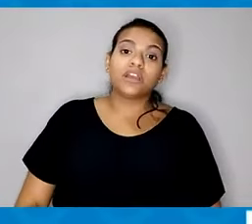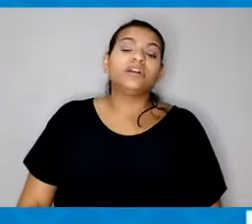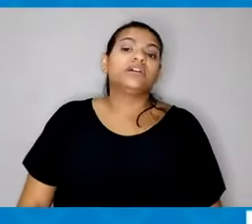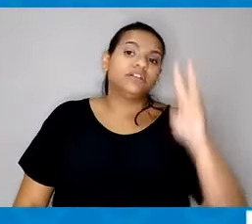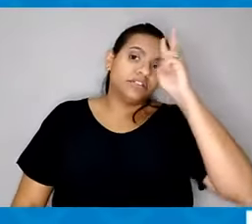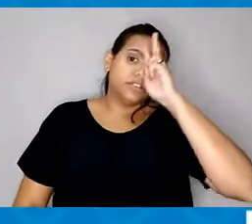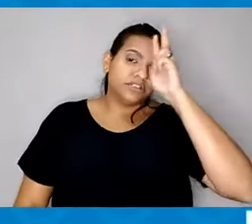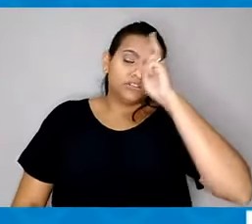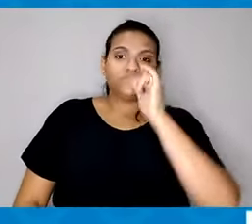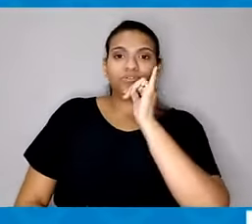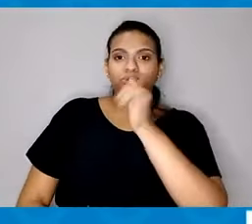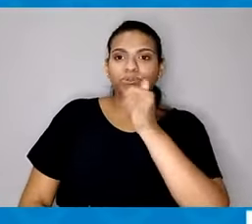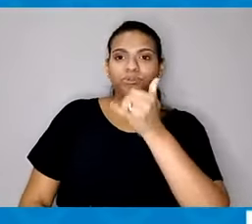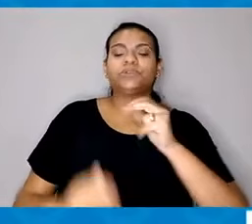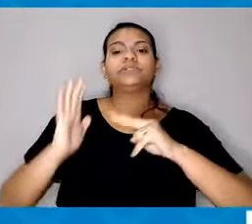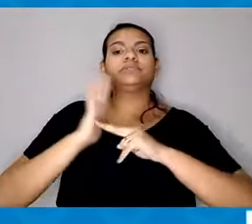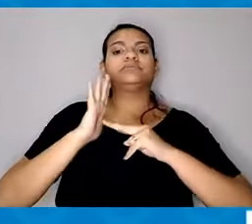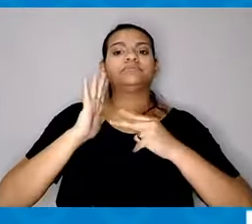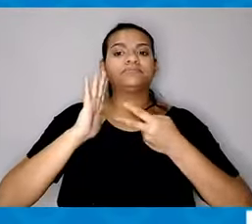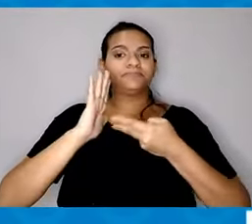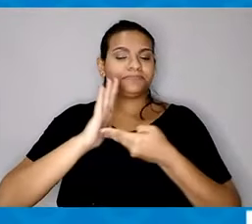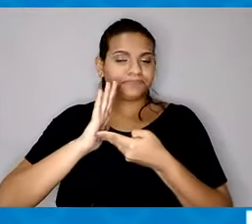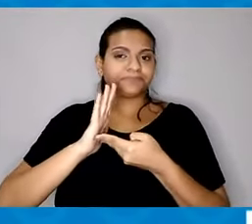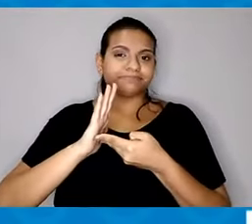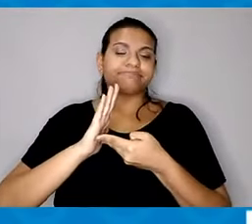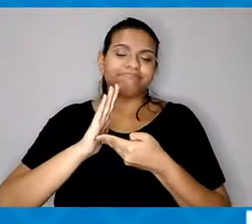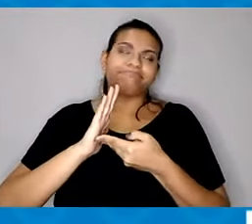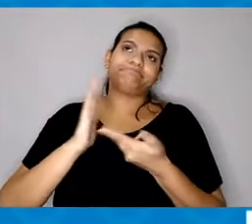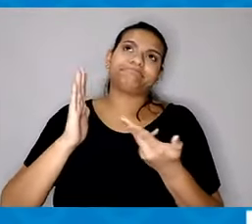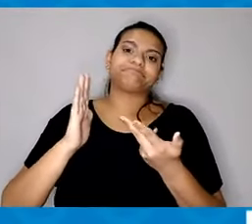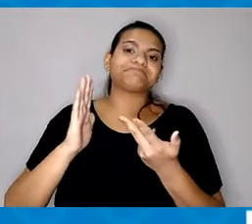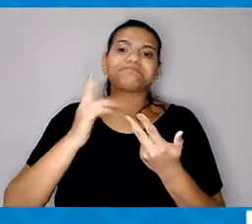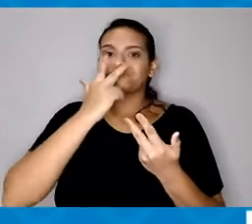realização na escola que pode ter essa dimensão